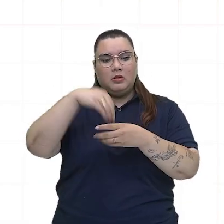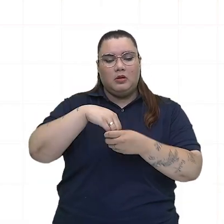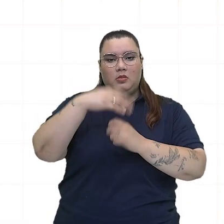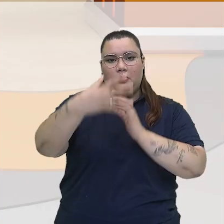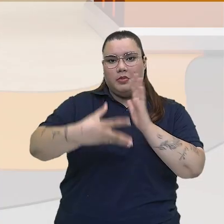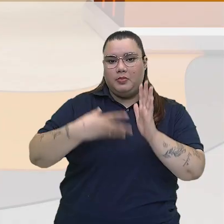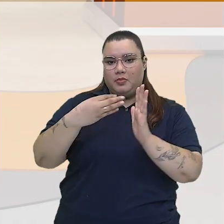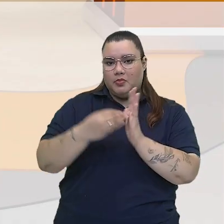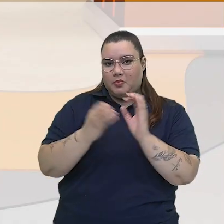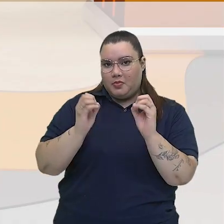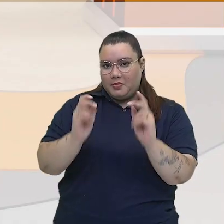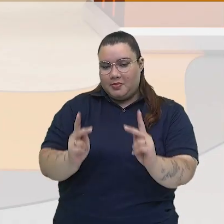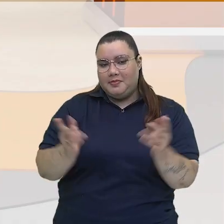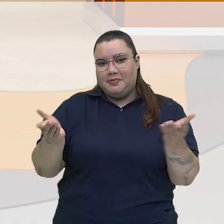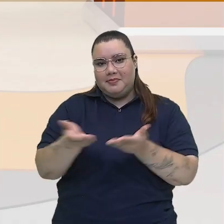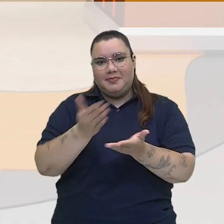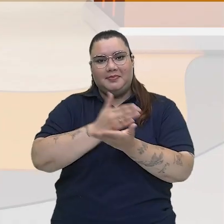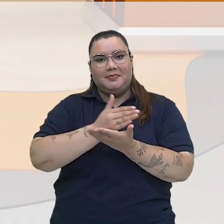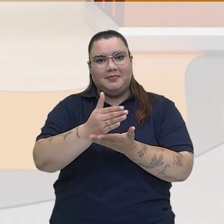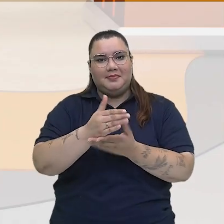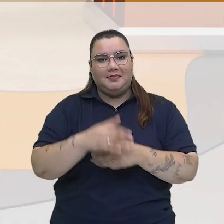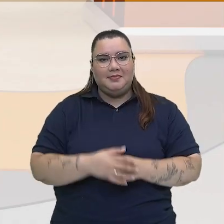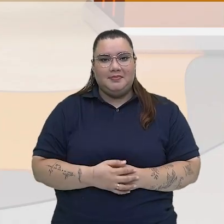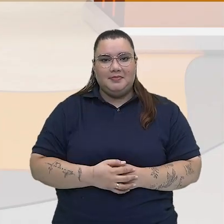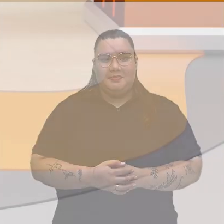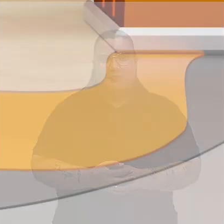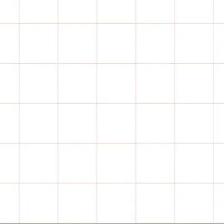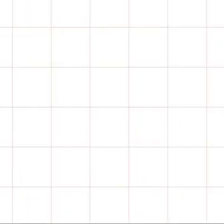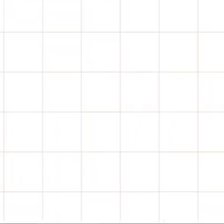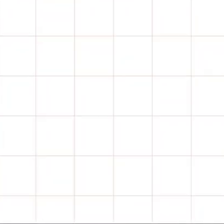na Amazônia. Então, vamos lá para a nossa aula.